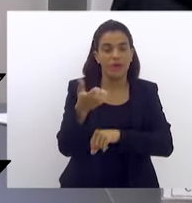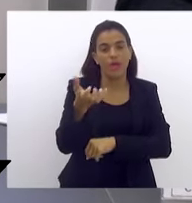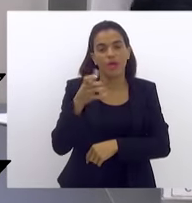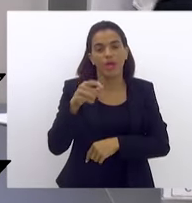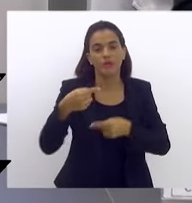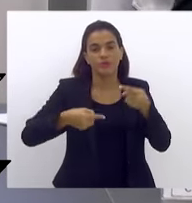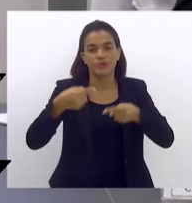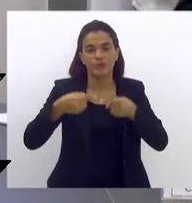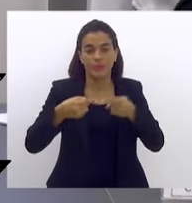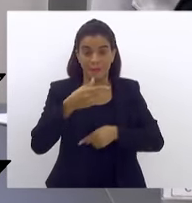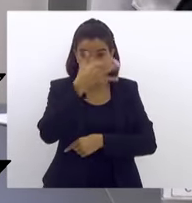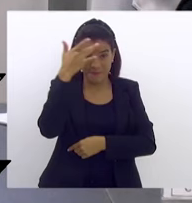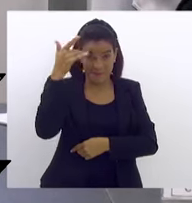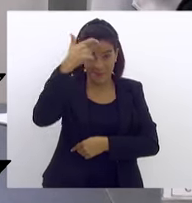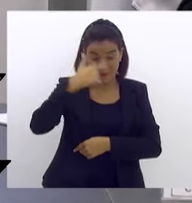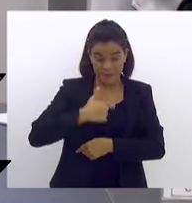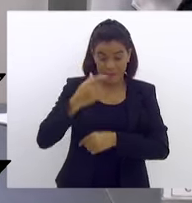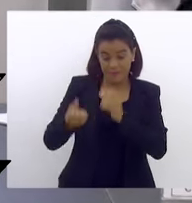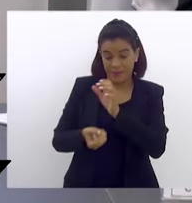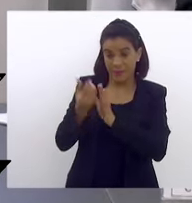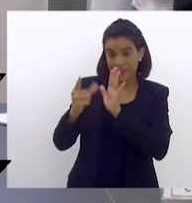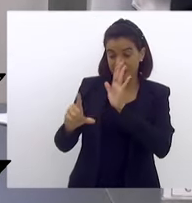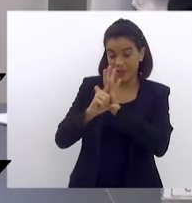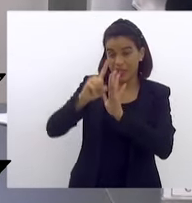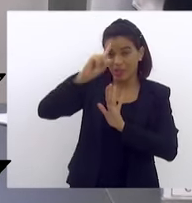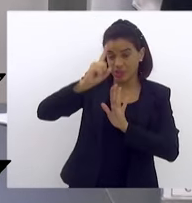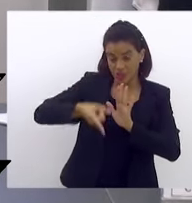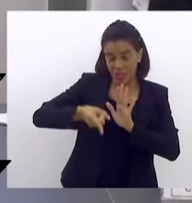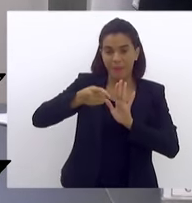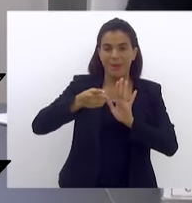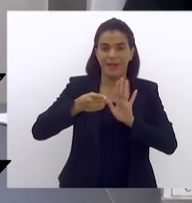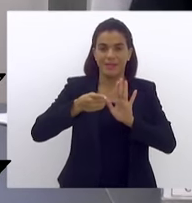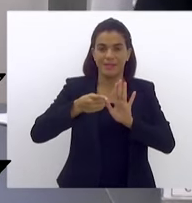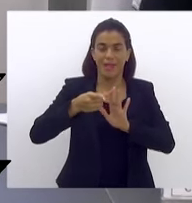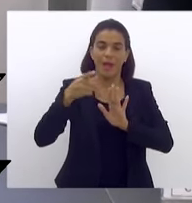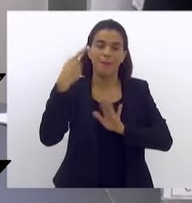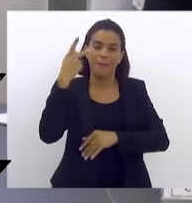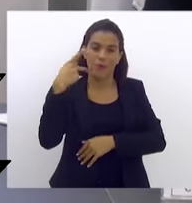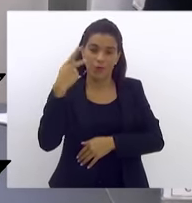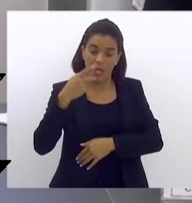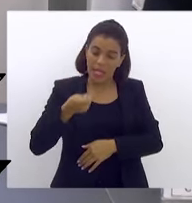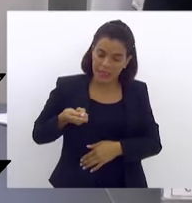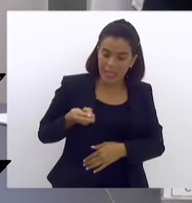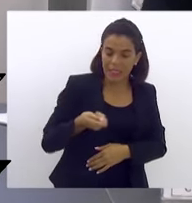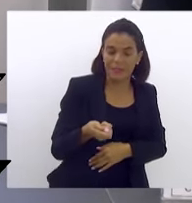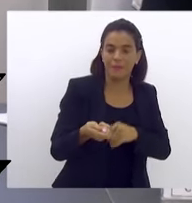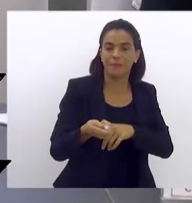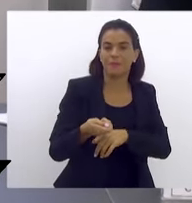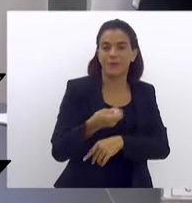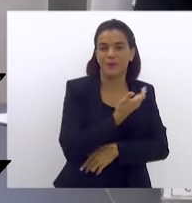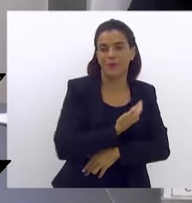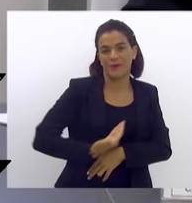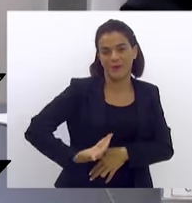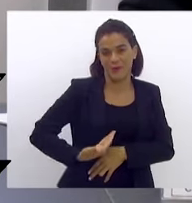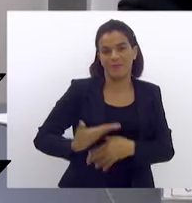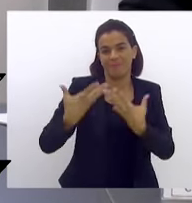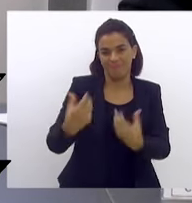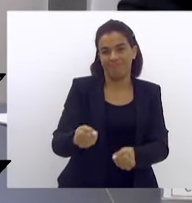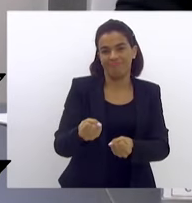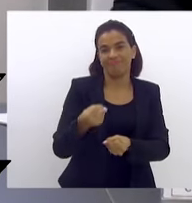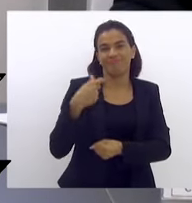parece que o legislador quando apresenta leit tal estabelece a política X Ele tá impondo que o governo adote